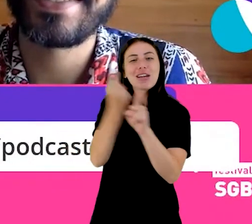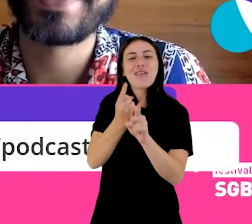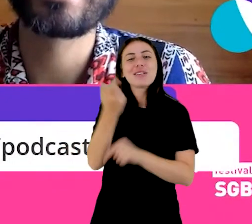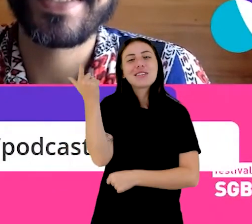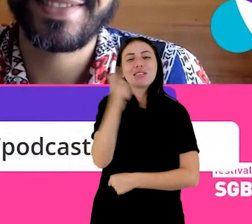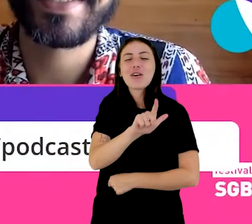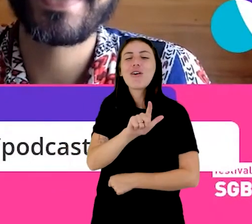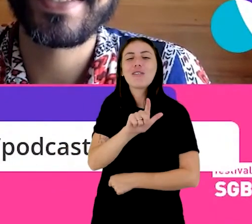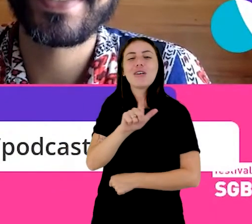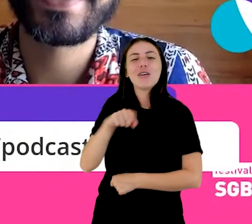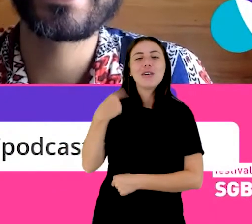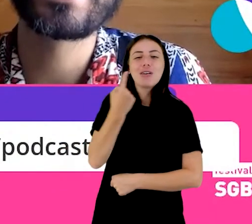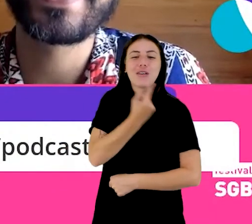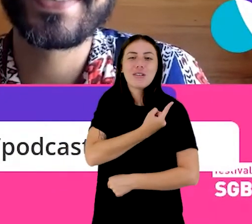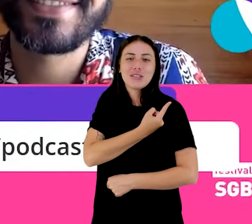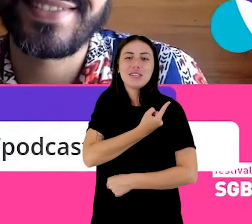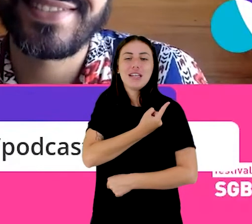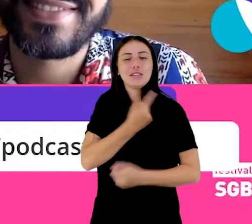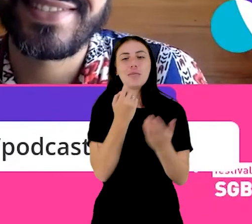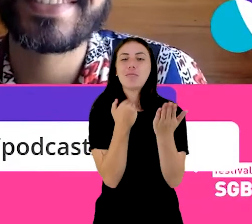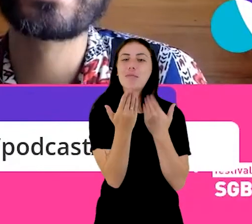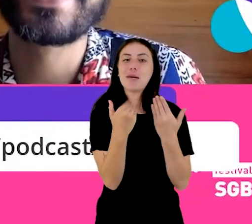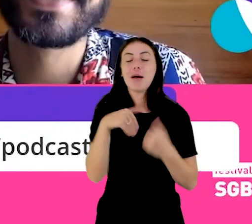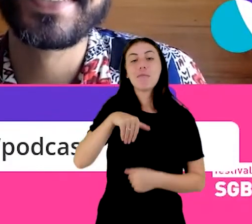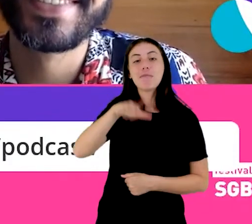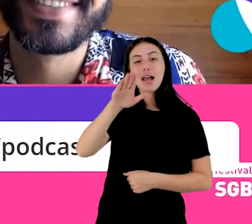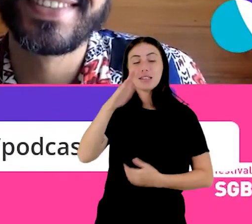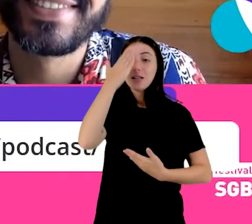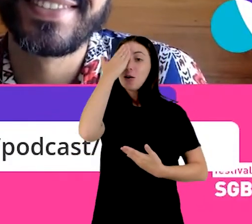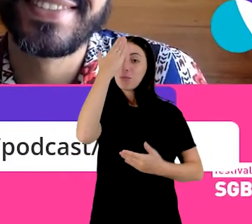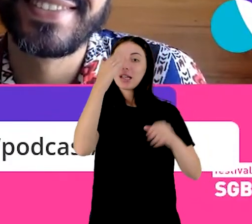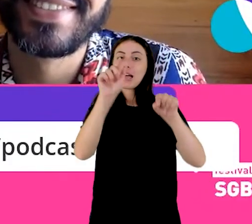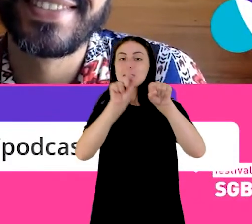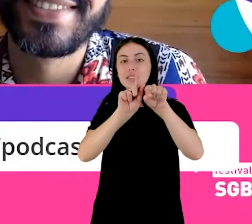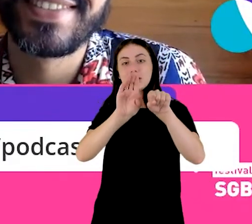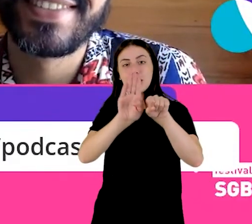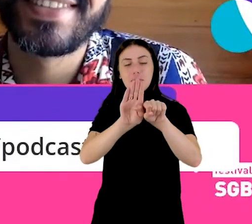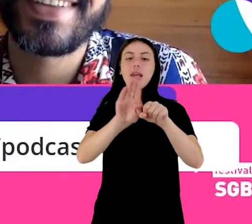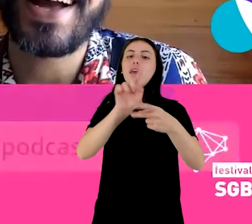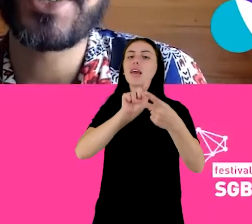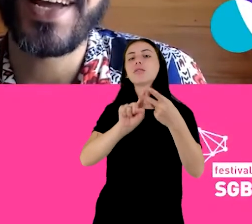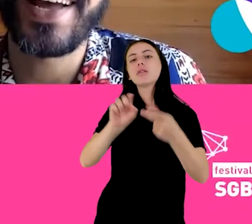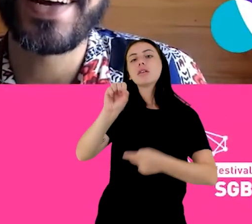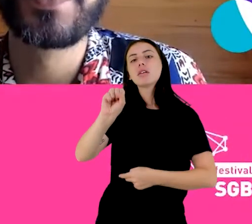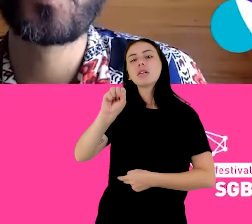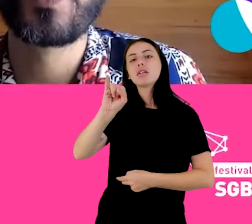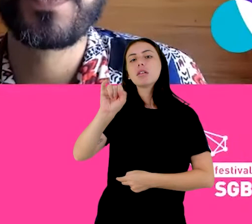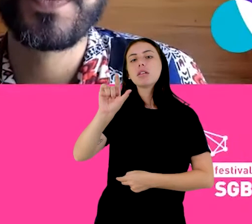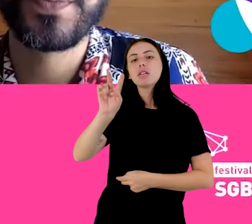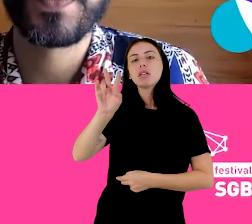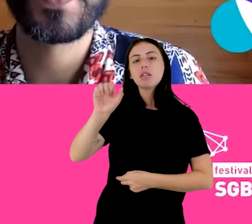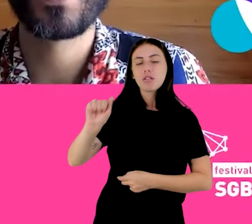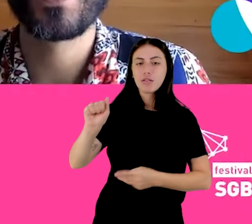início de outros fóruns, outros lugares para a gente promover encontro e falar sobre isso. Muito obrigada